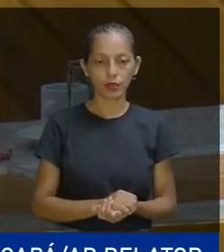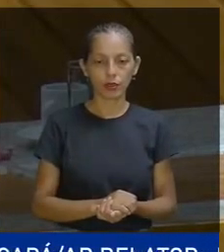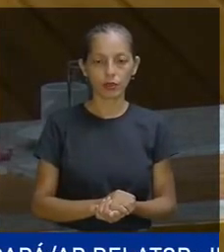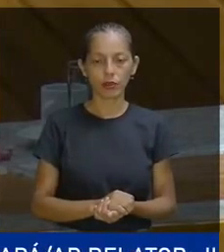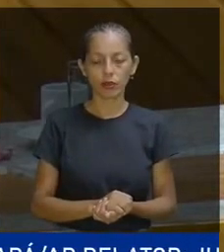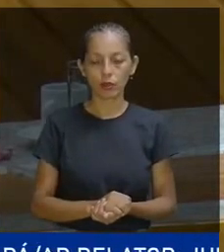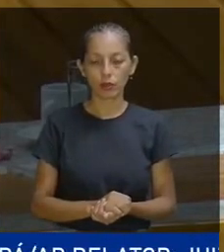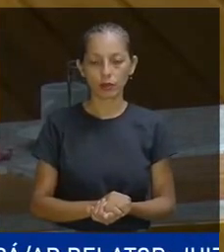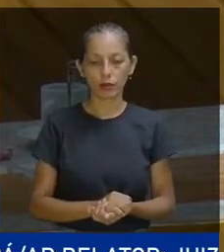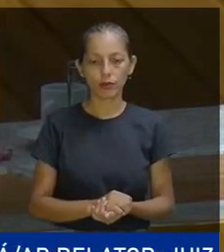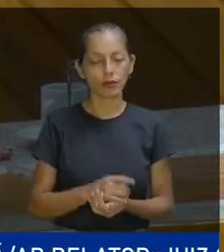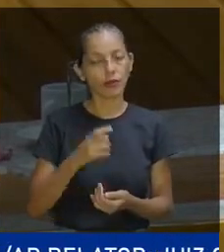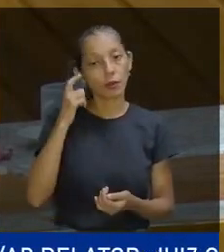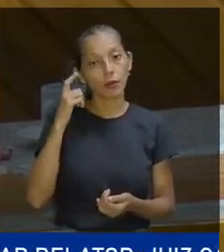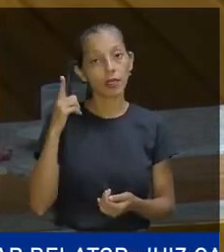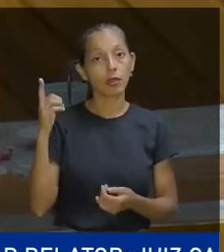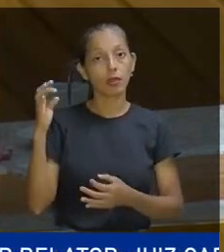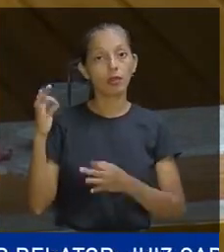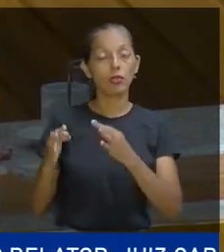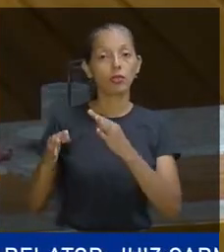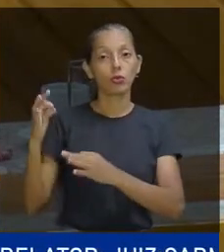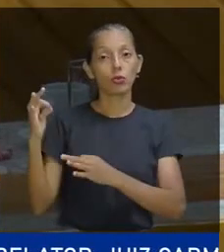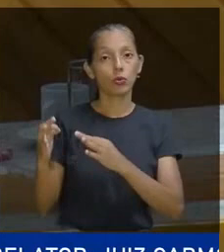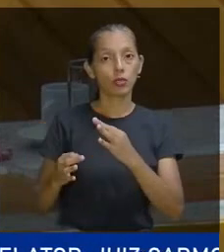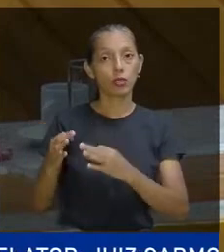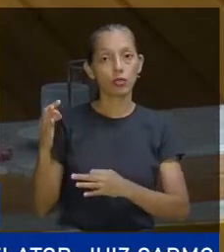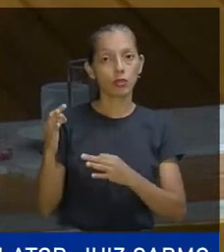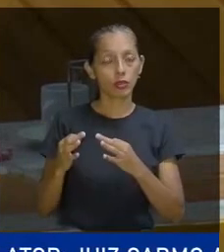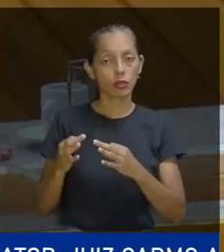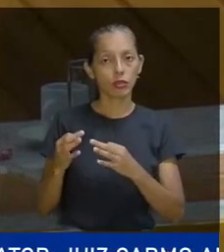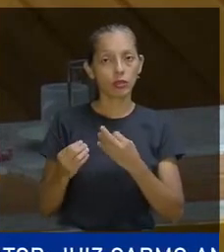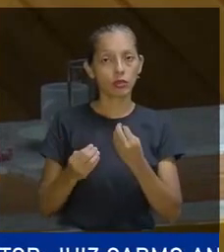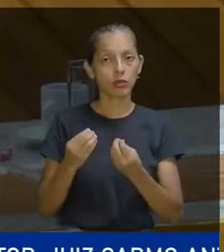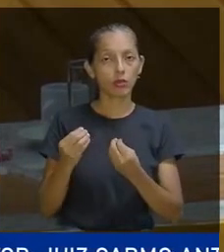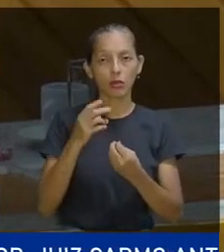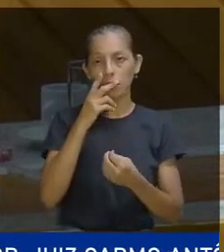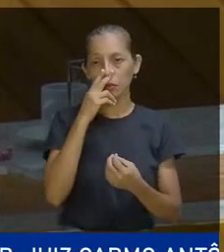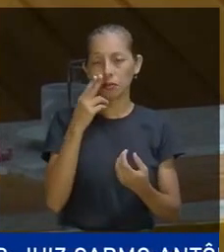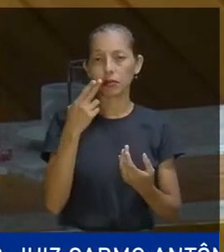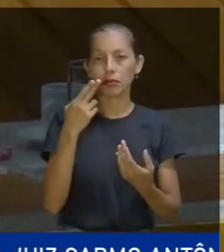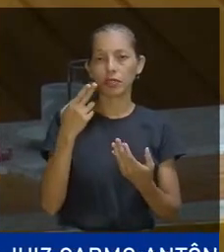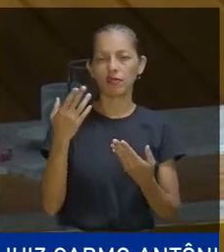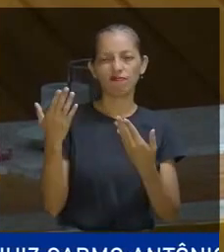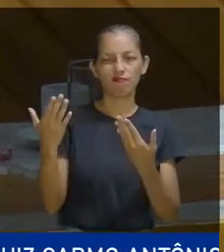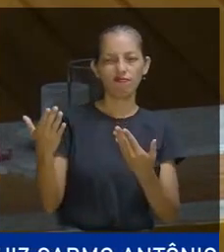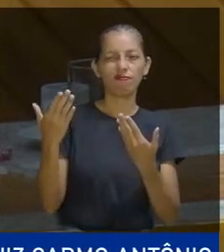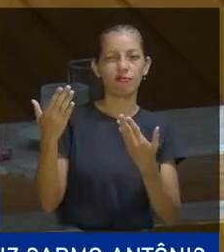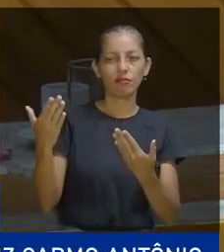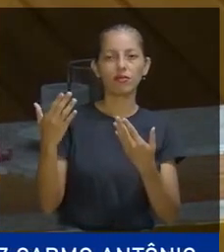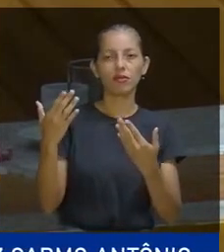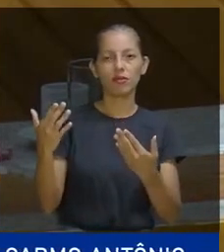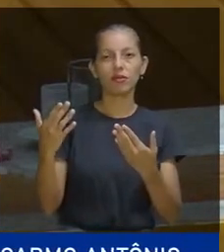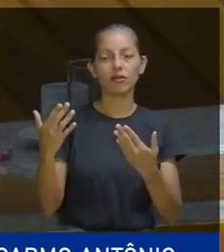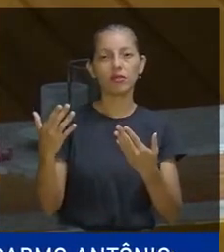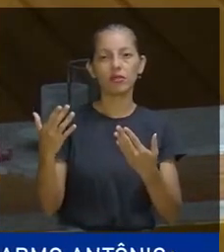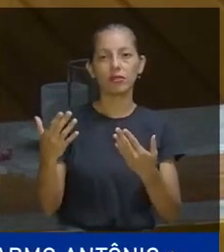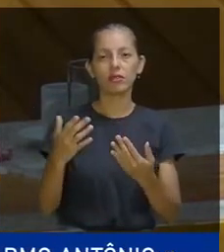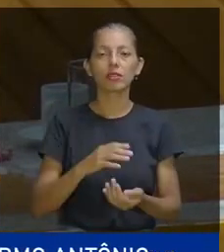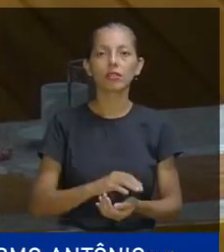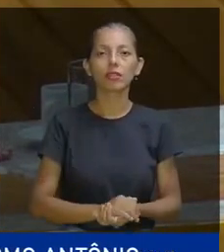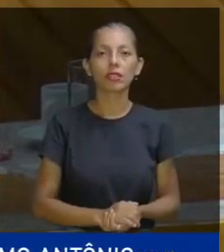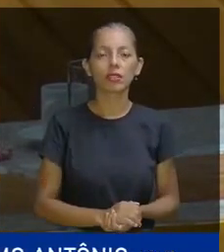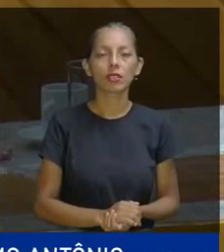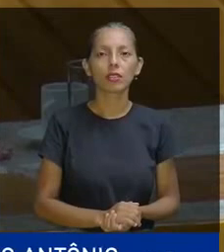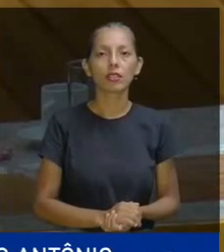era suspeito porque teria pedido vantagem no